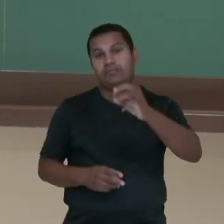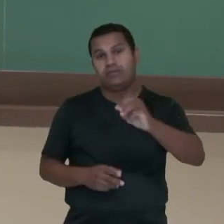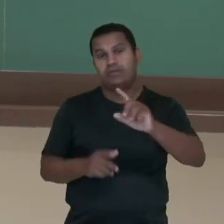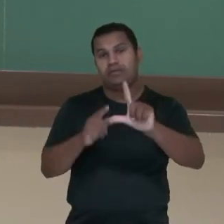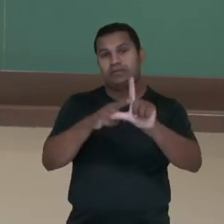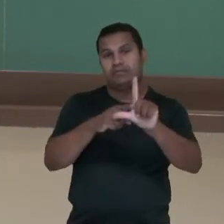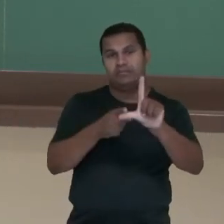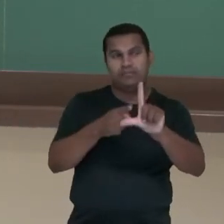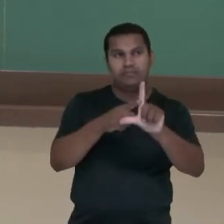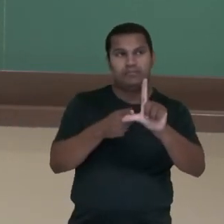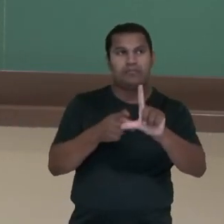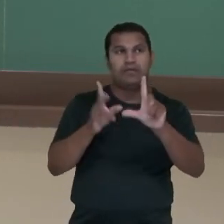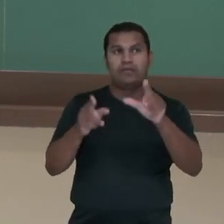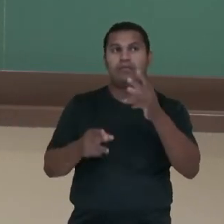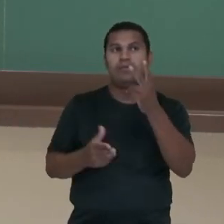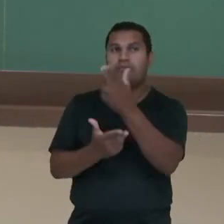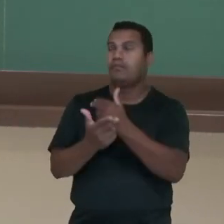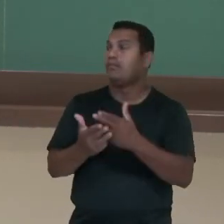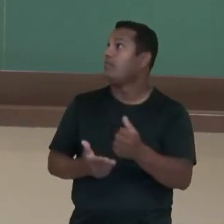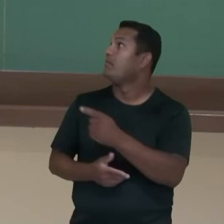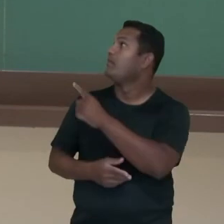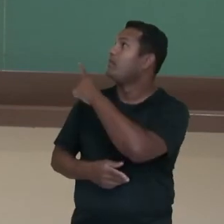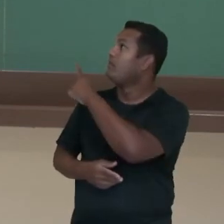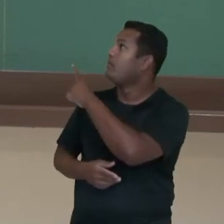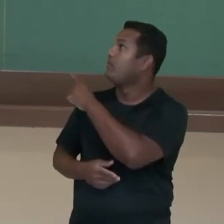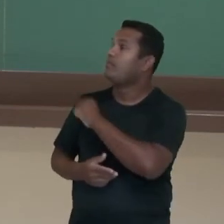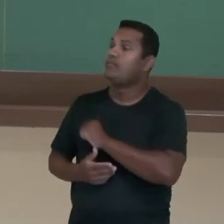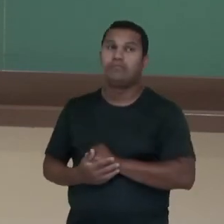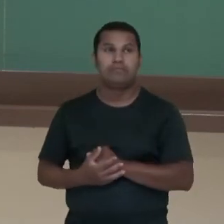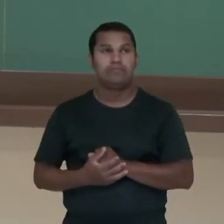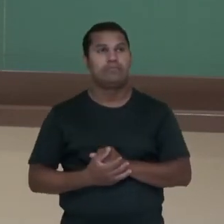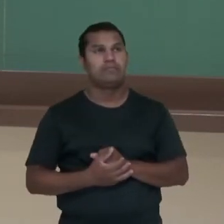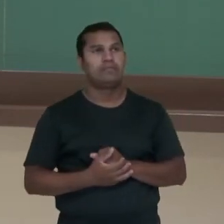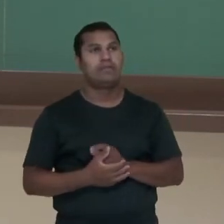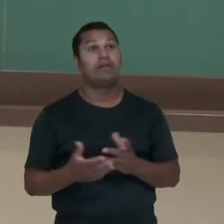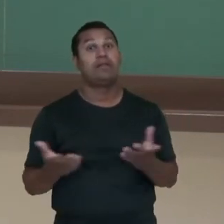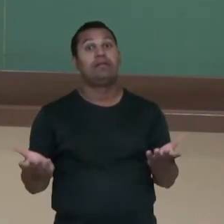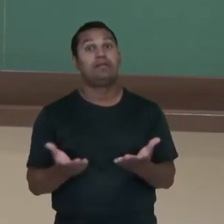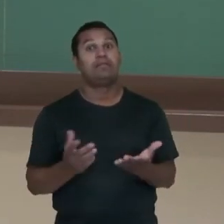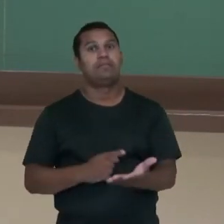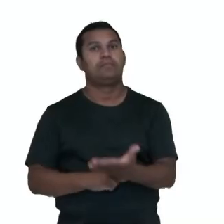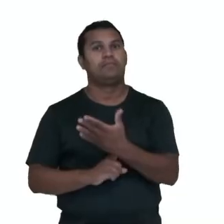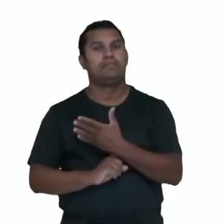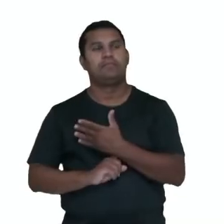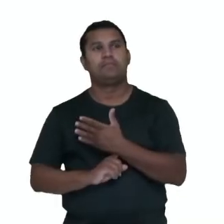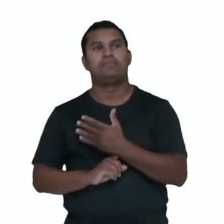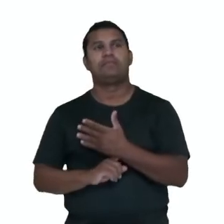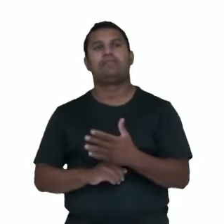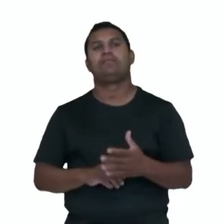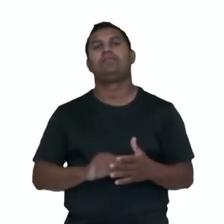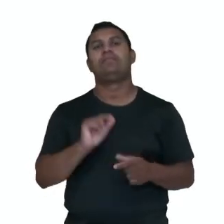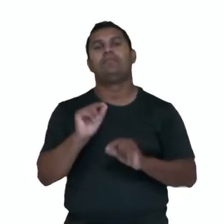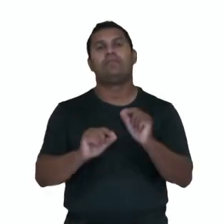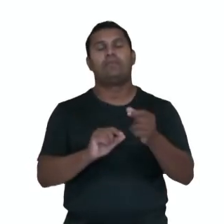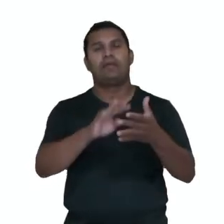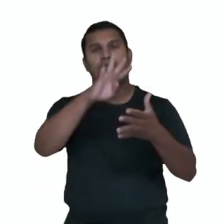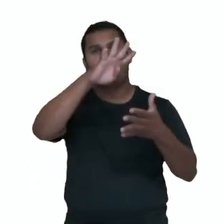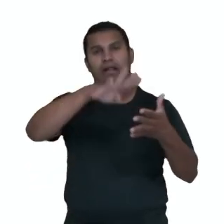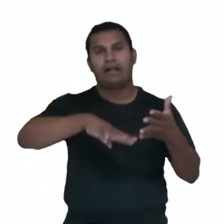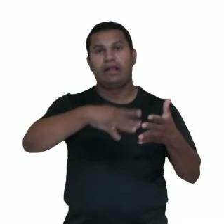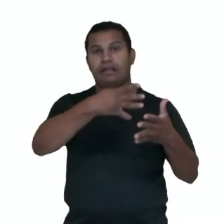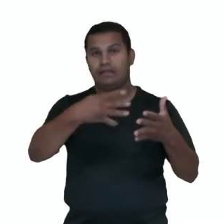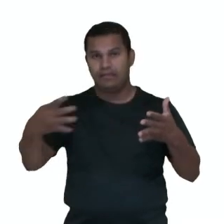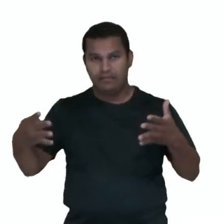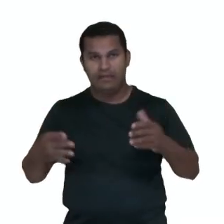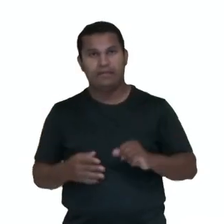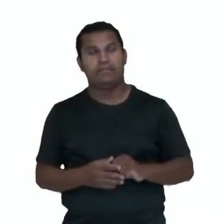nesse exemplo que a gente está vendo. E nós temos aí a tabela dos ângulos notáveis, super importantes, né? Que sempre esteja aí anotado